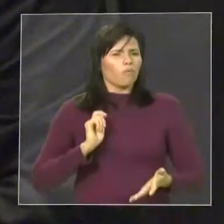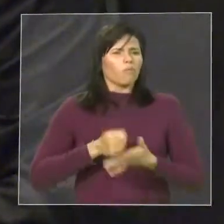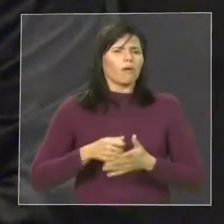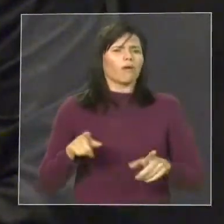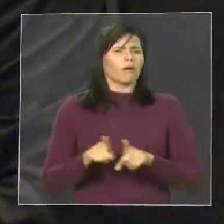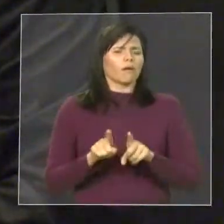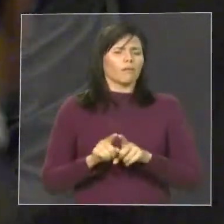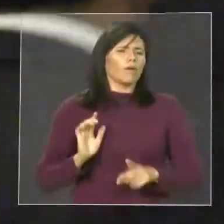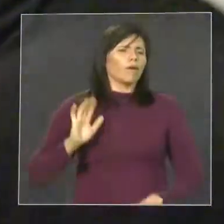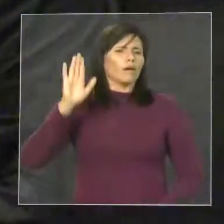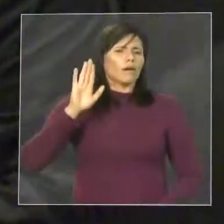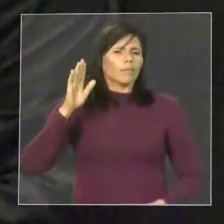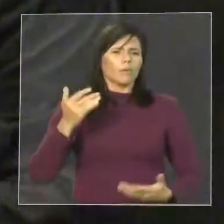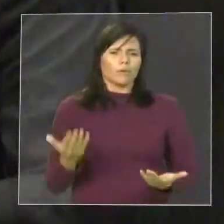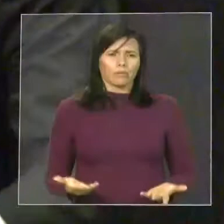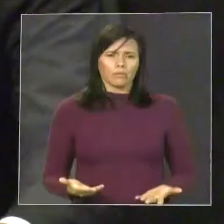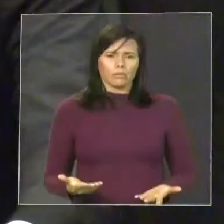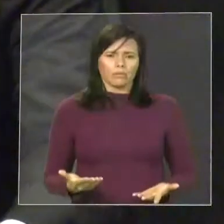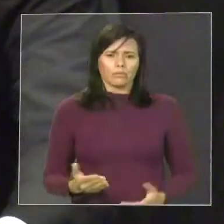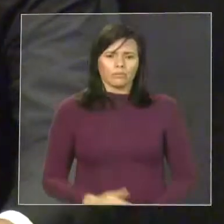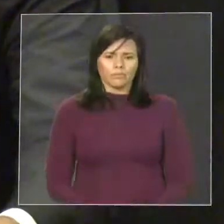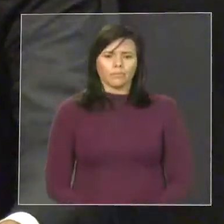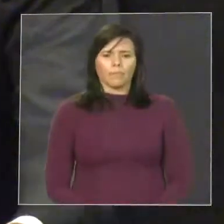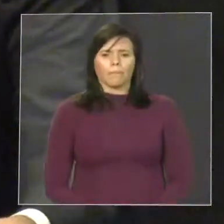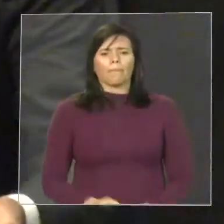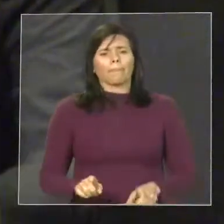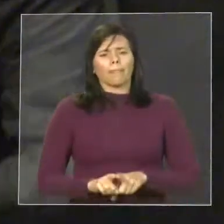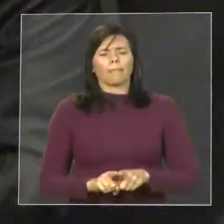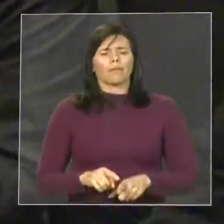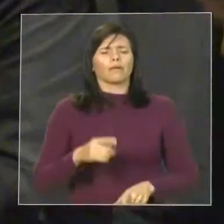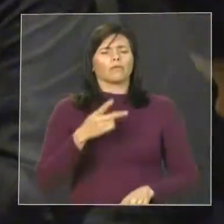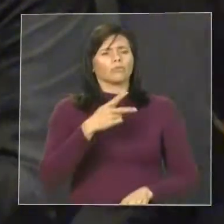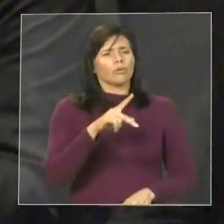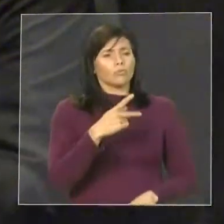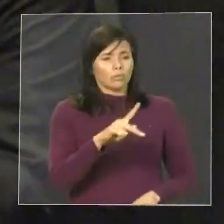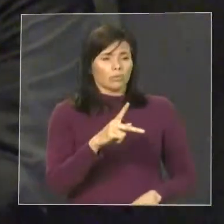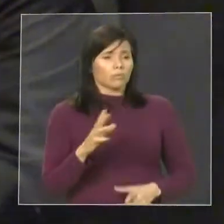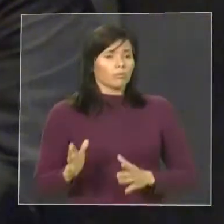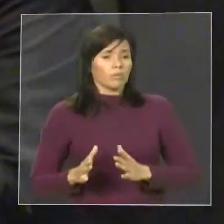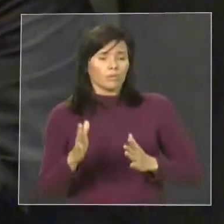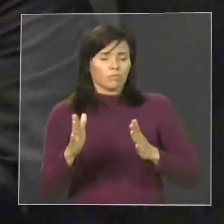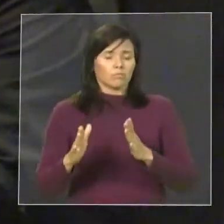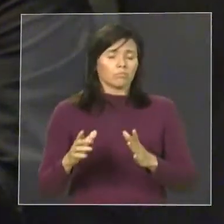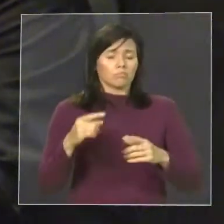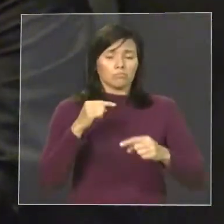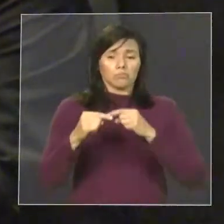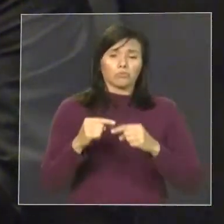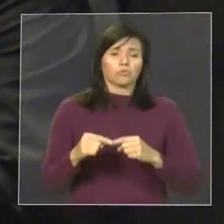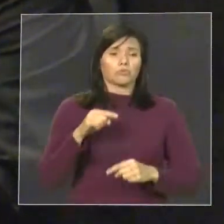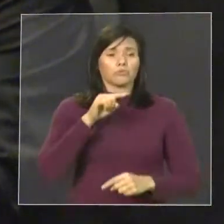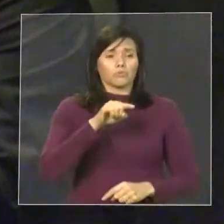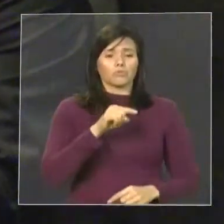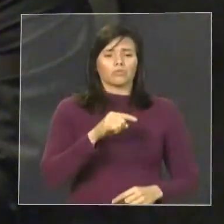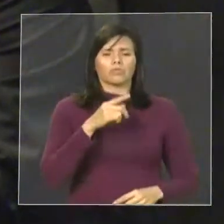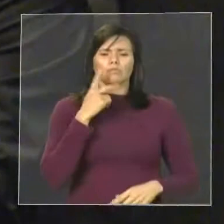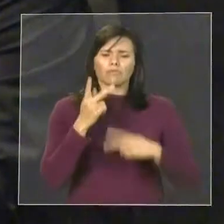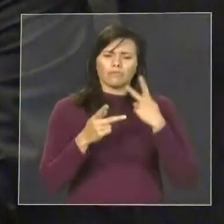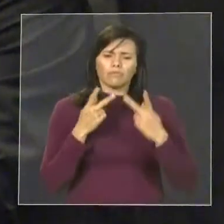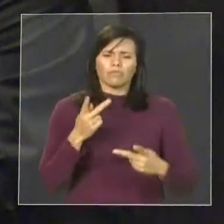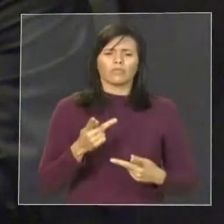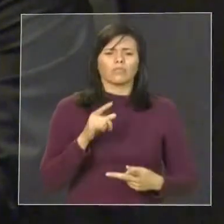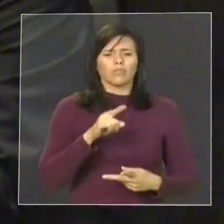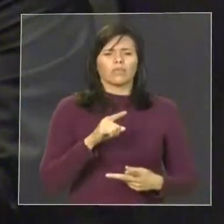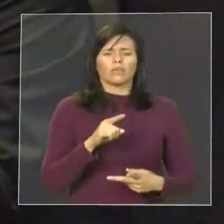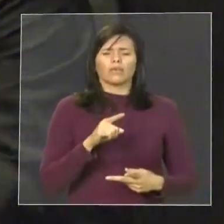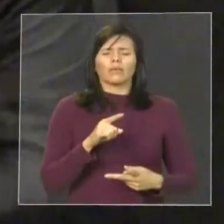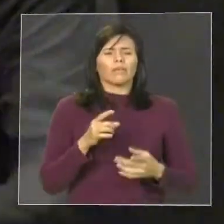ao provável destino partidário de Vossa Excelência, ao anunciar que poderá sair do partido do qual Vossa